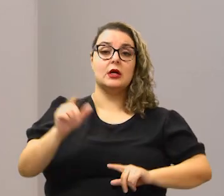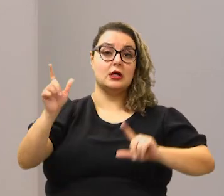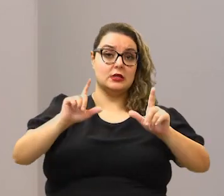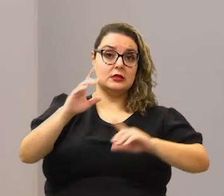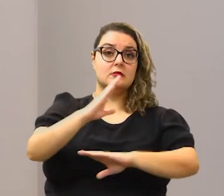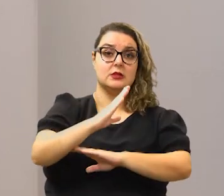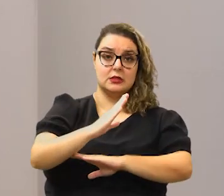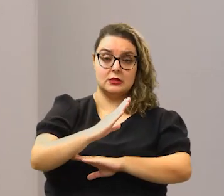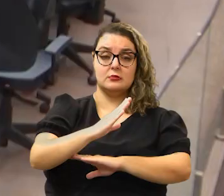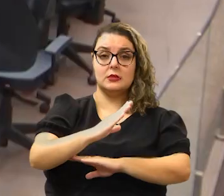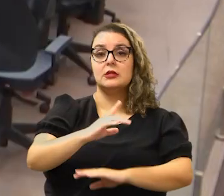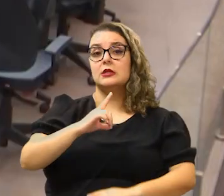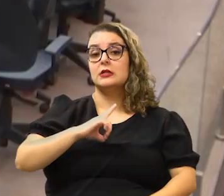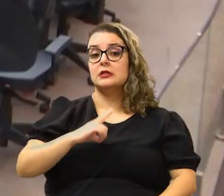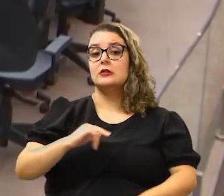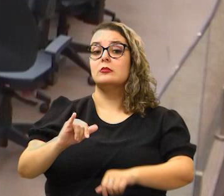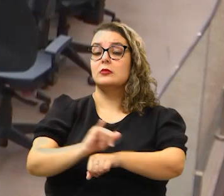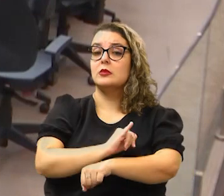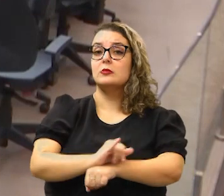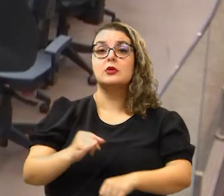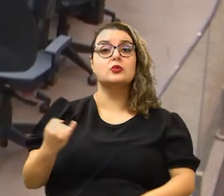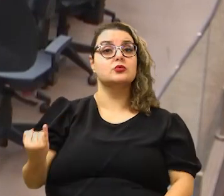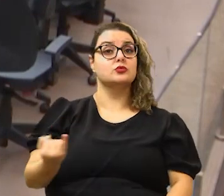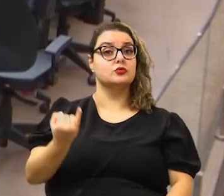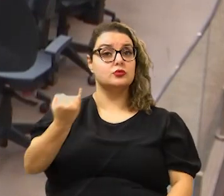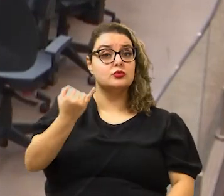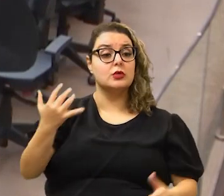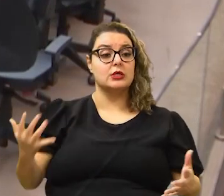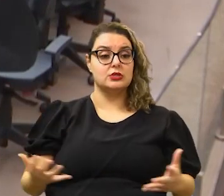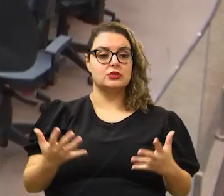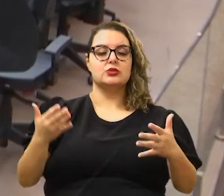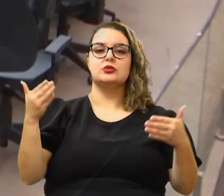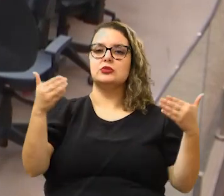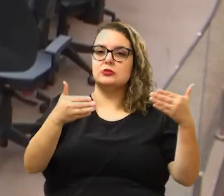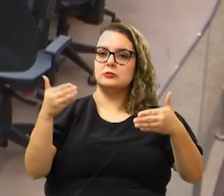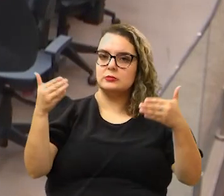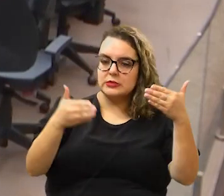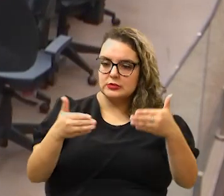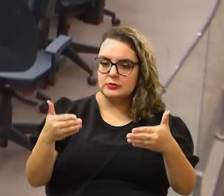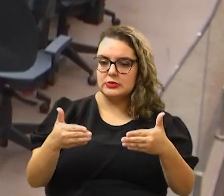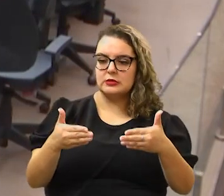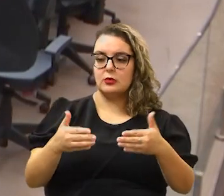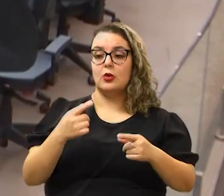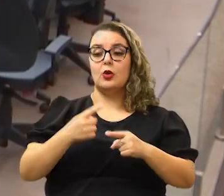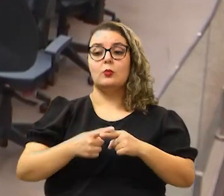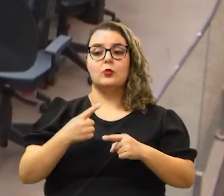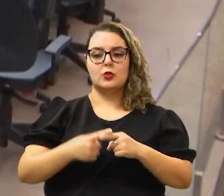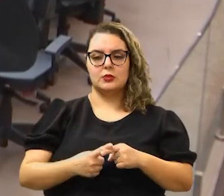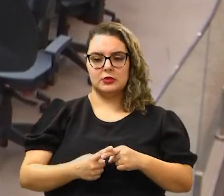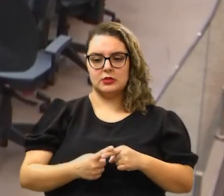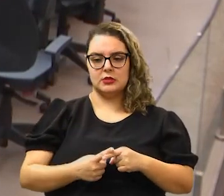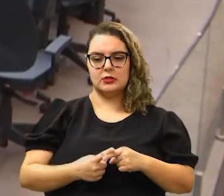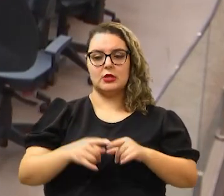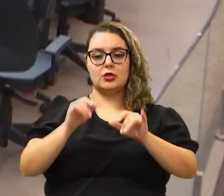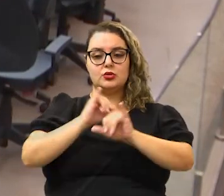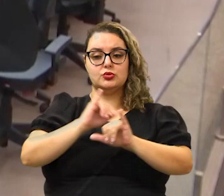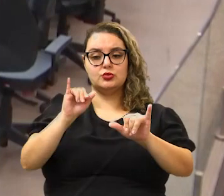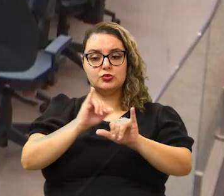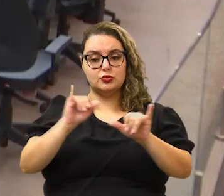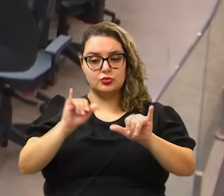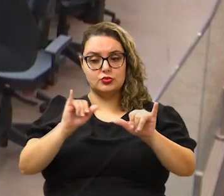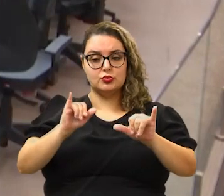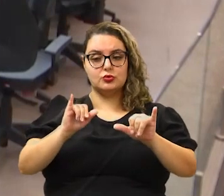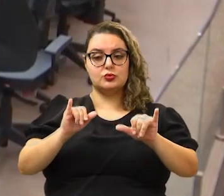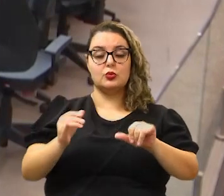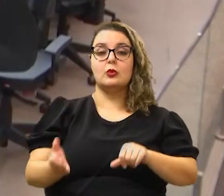estímulo à participação, porque ela divulga os fatos com antecedência, atualiza aquilo